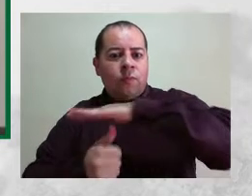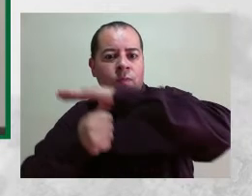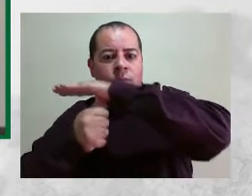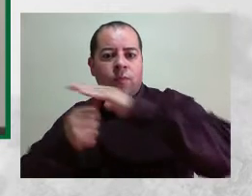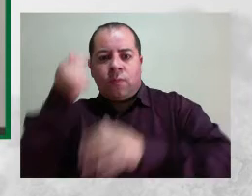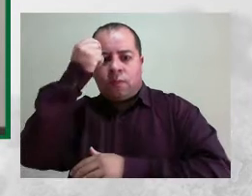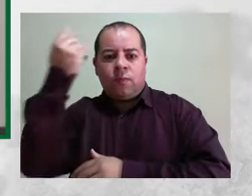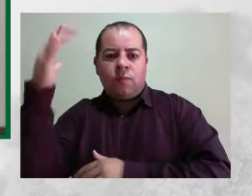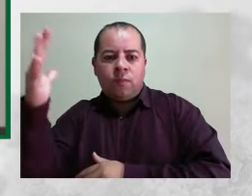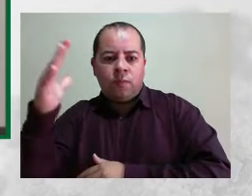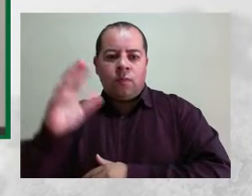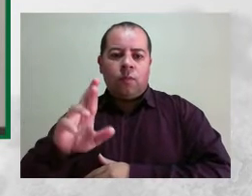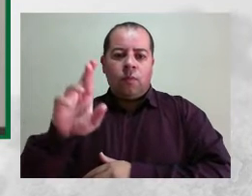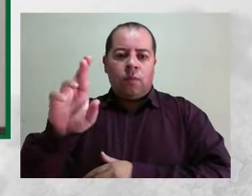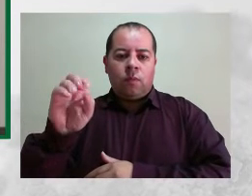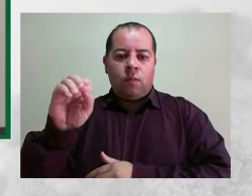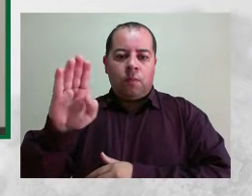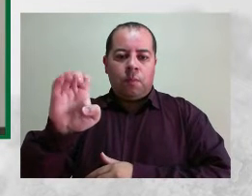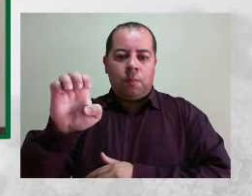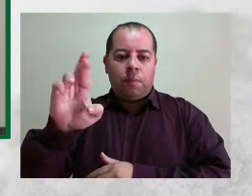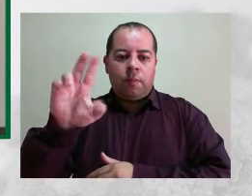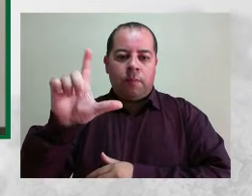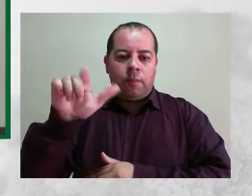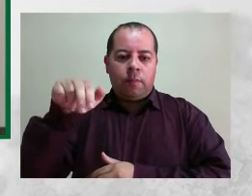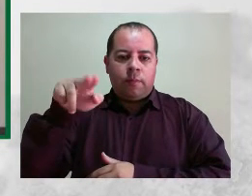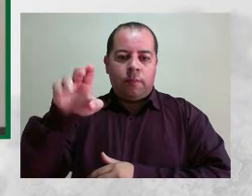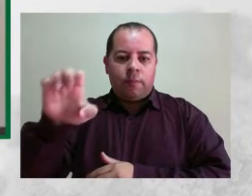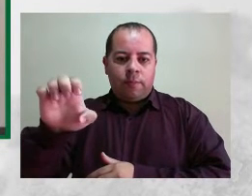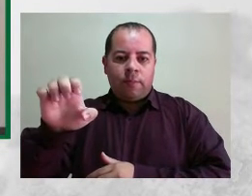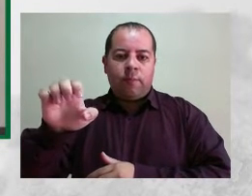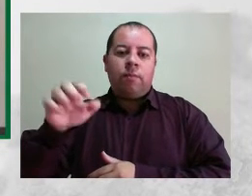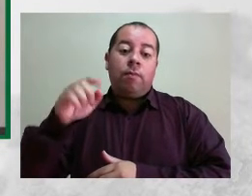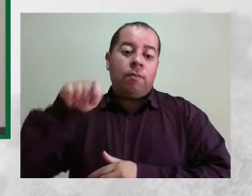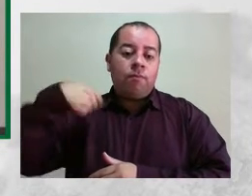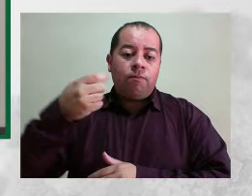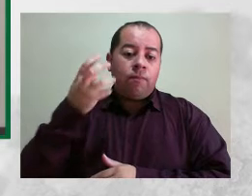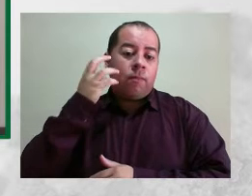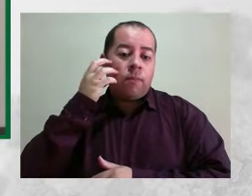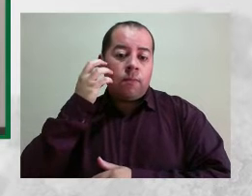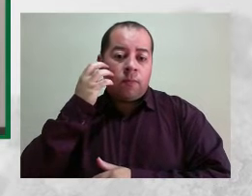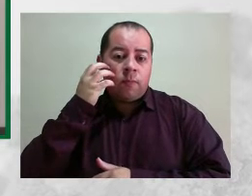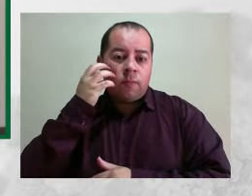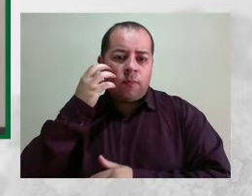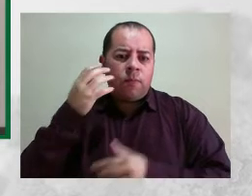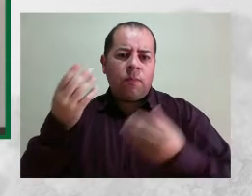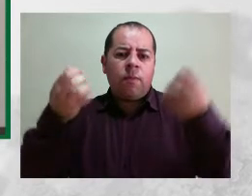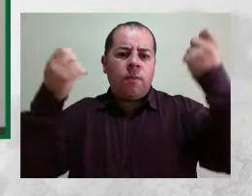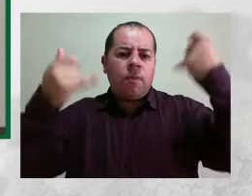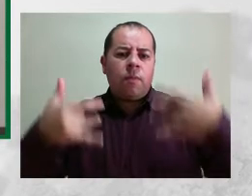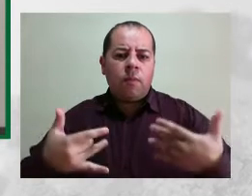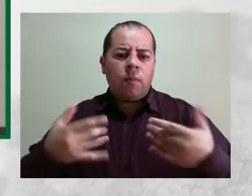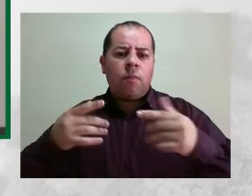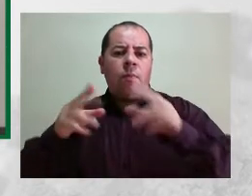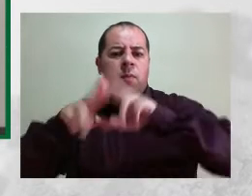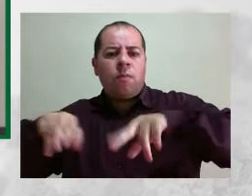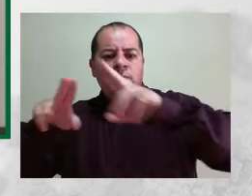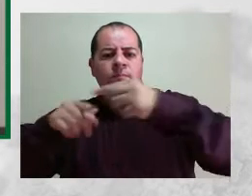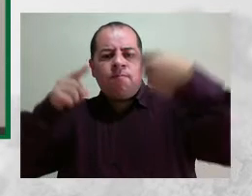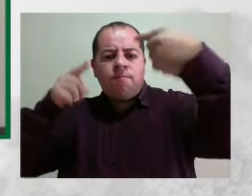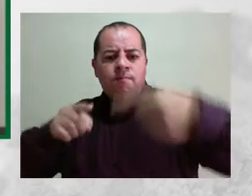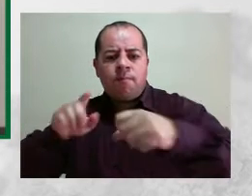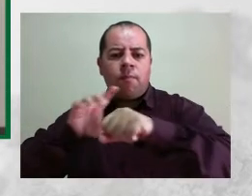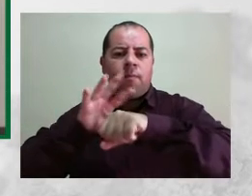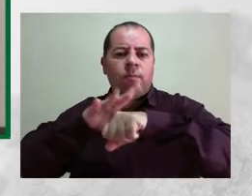Estamos aqui hoje com o reitor da Unipampa, Roberlaine Ribeiro Jorge, e ele vai conversar com a gente sobre a universidade no enfrentamento à pandemia